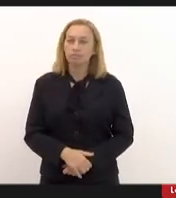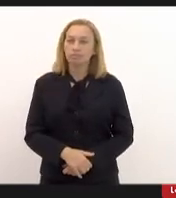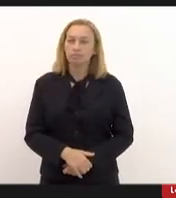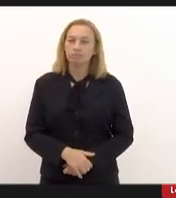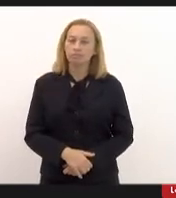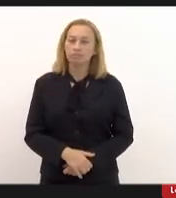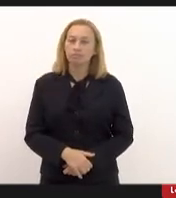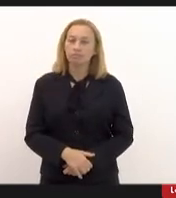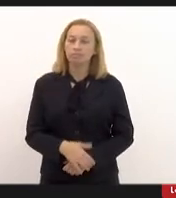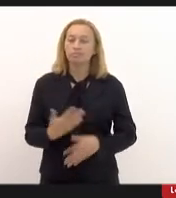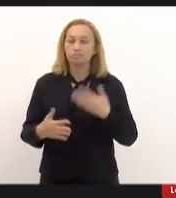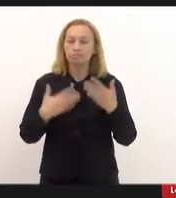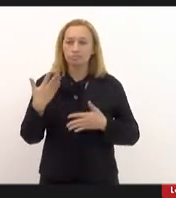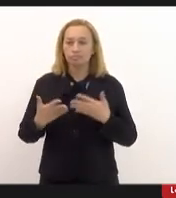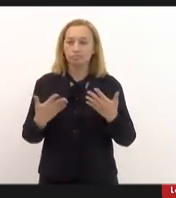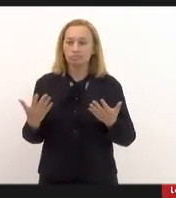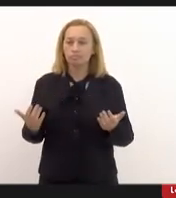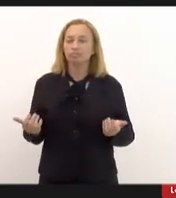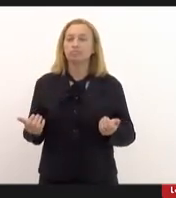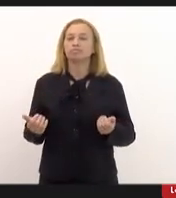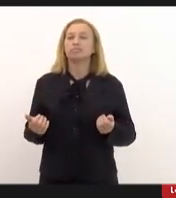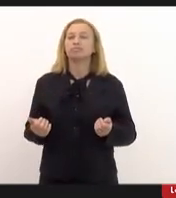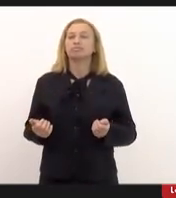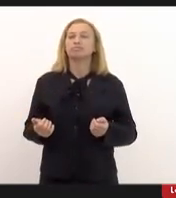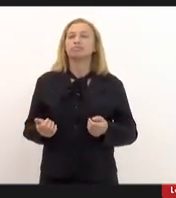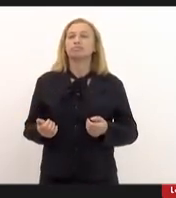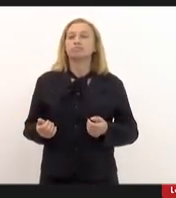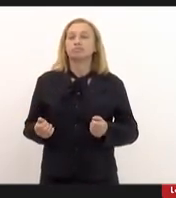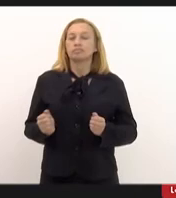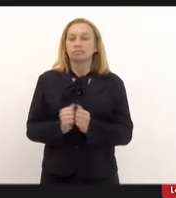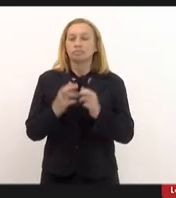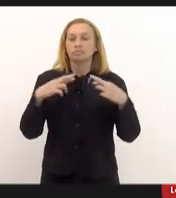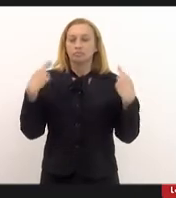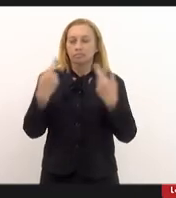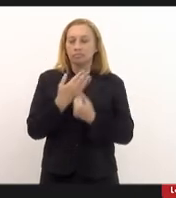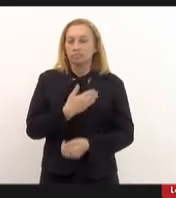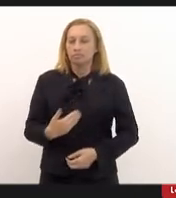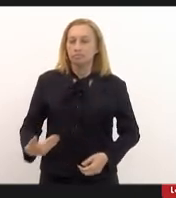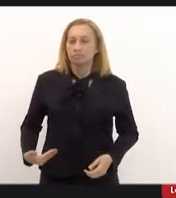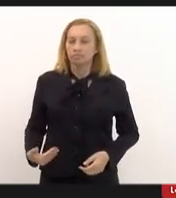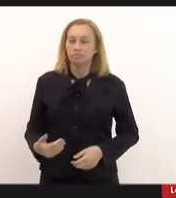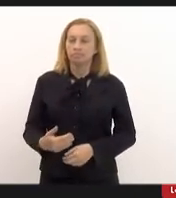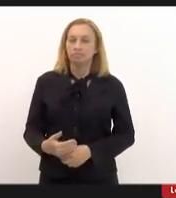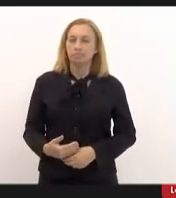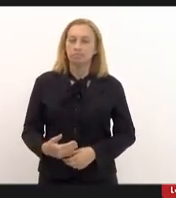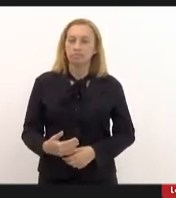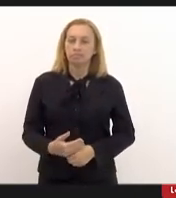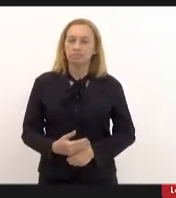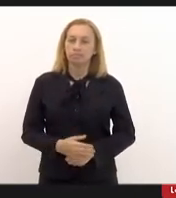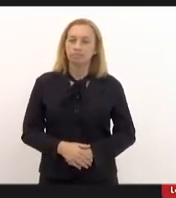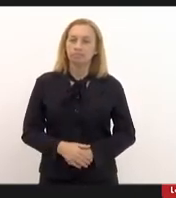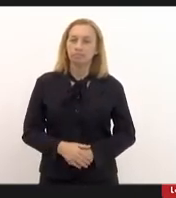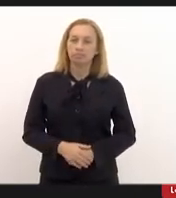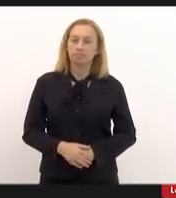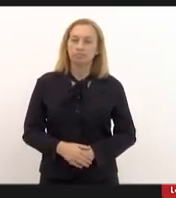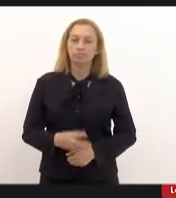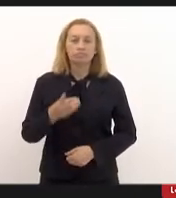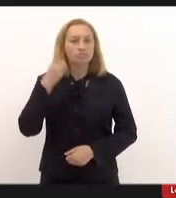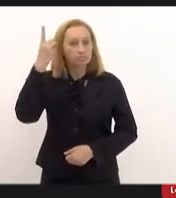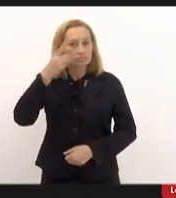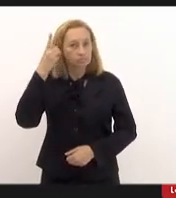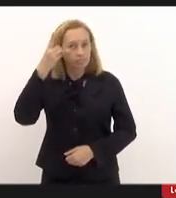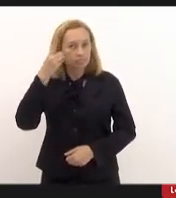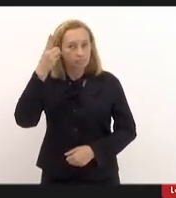É um prazer muito grande estar participando dessa audiência pública. Cumprimento o deputado Eleomar, deputado